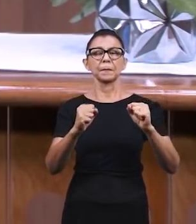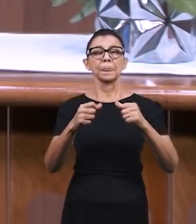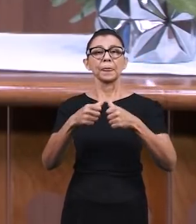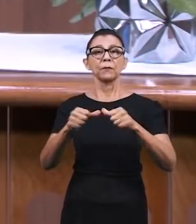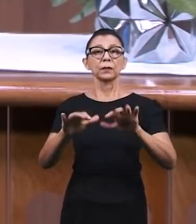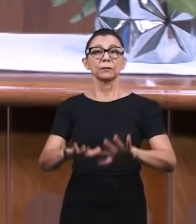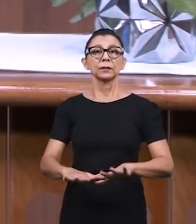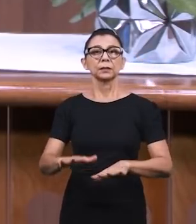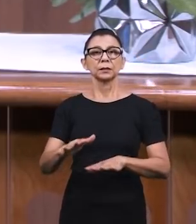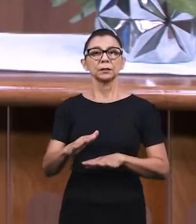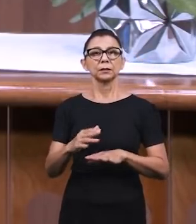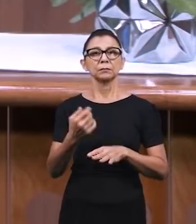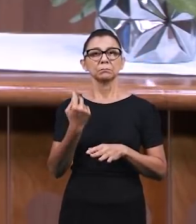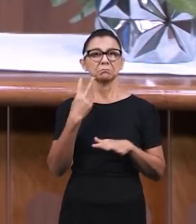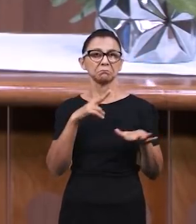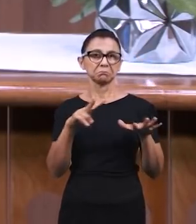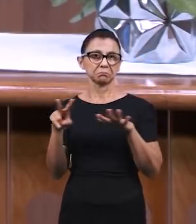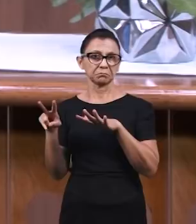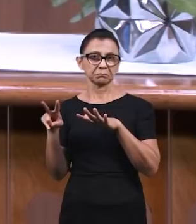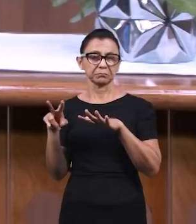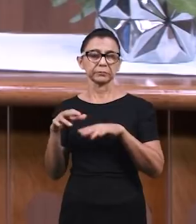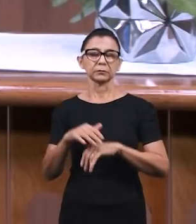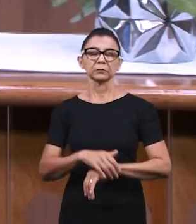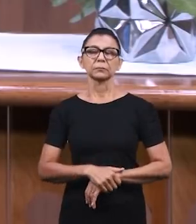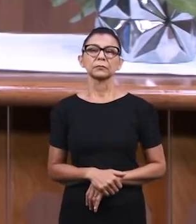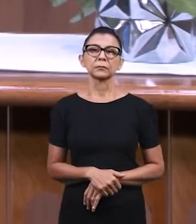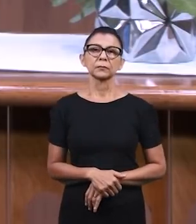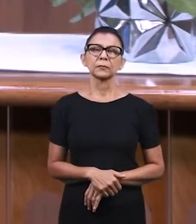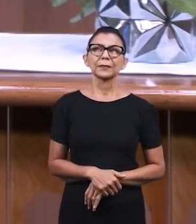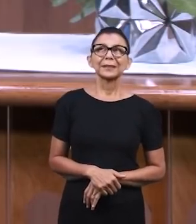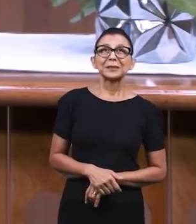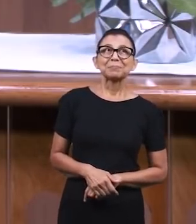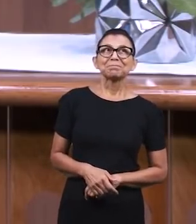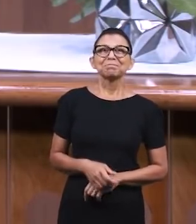dias. Era uma